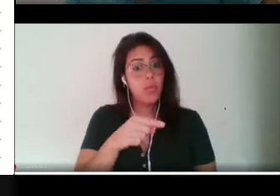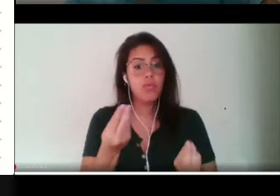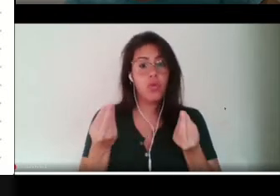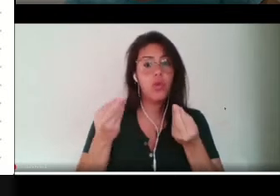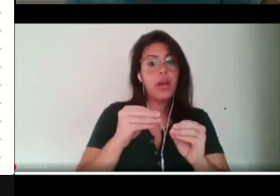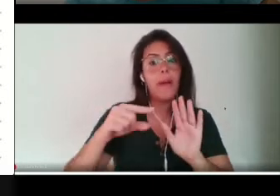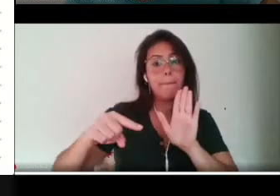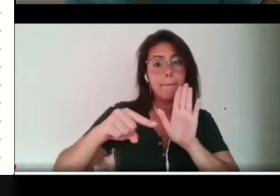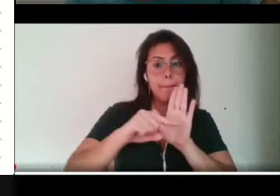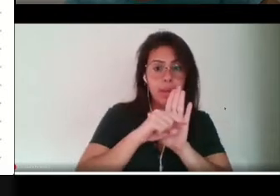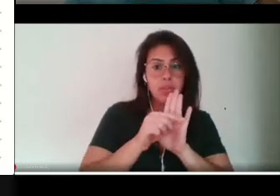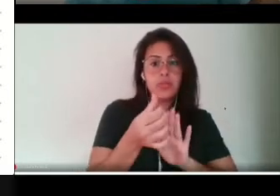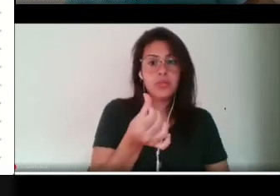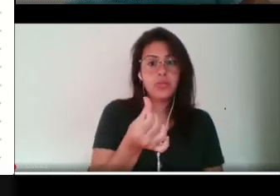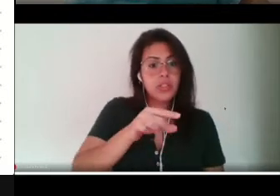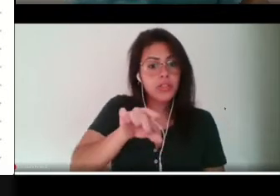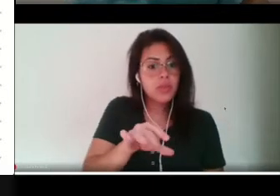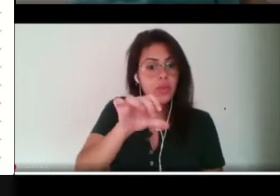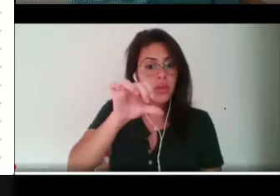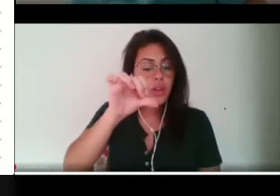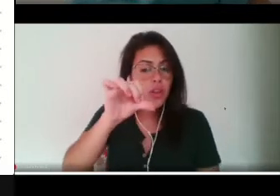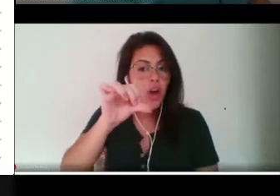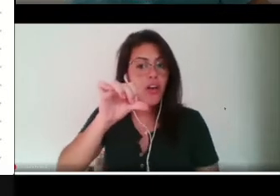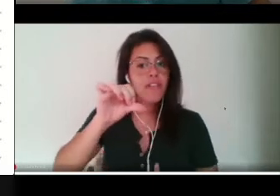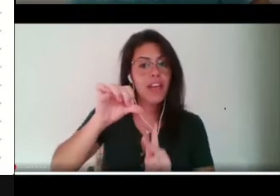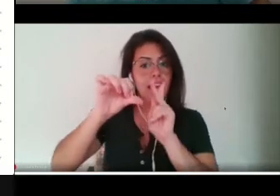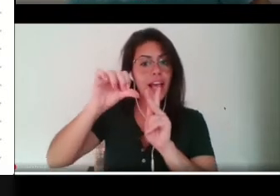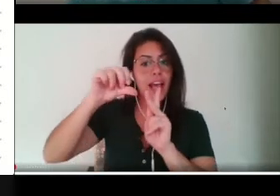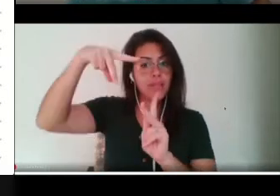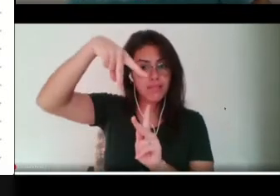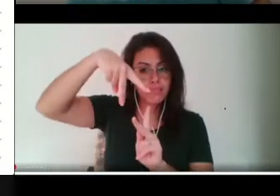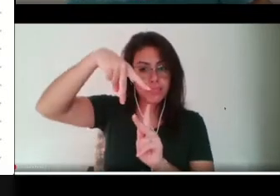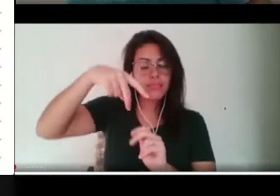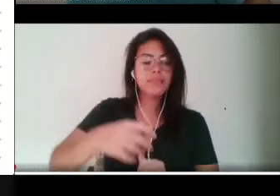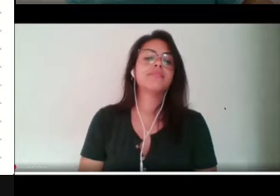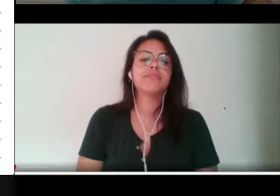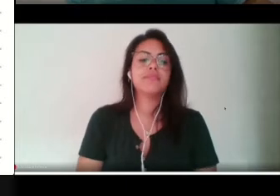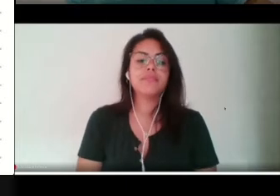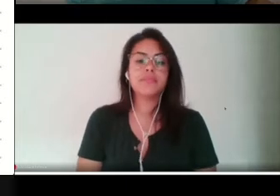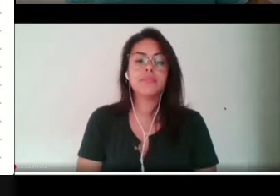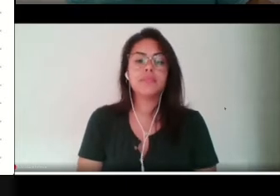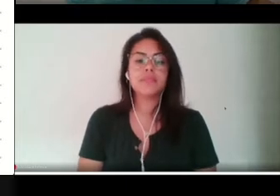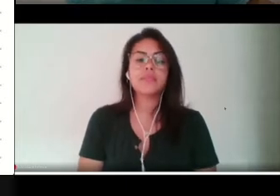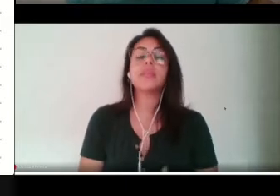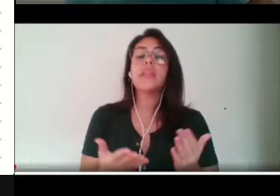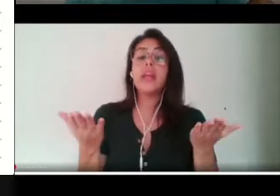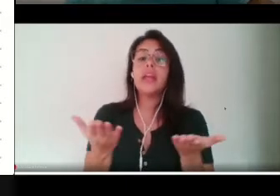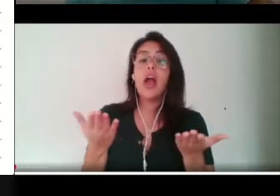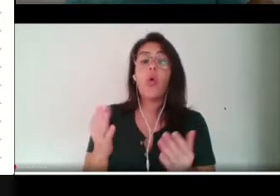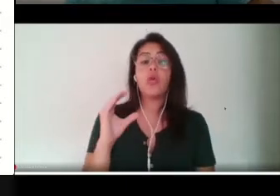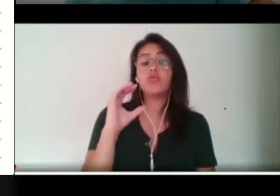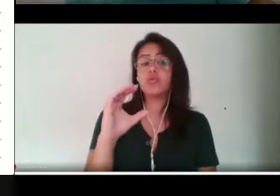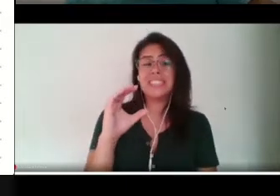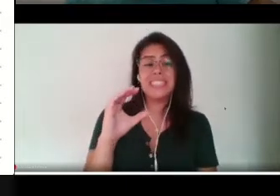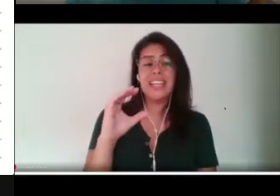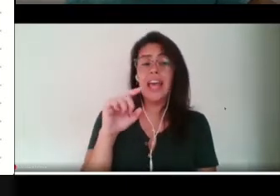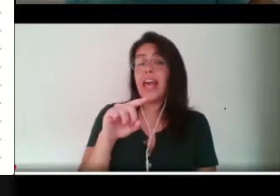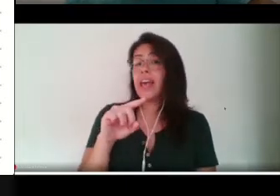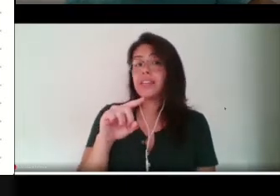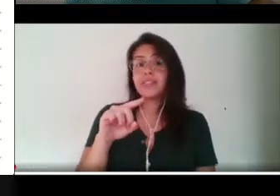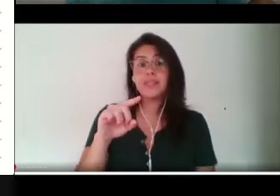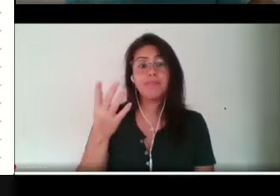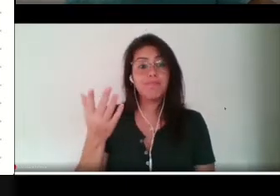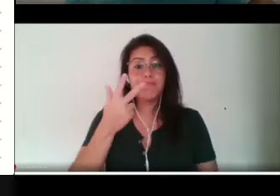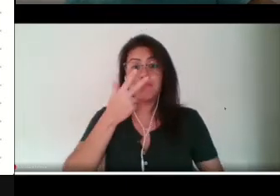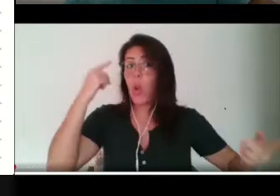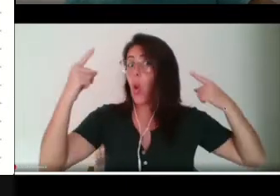6,9 na direção negativa de K, certo? E o vetor C é essa loucura aqui que ele deu,